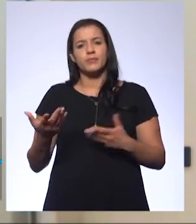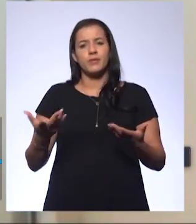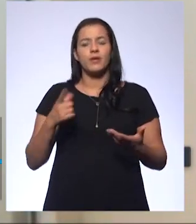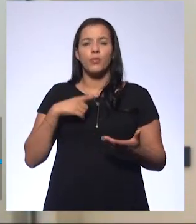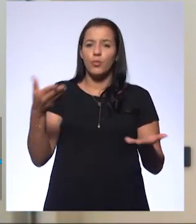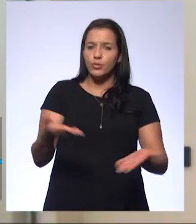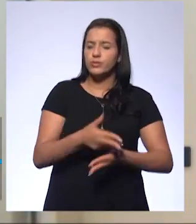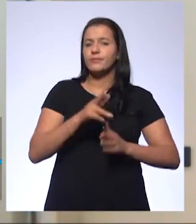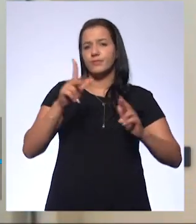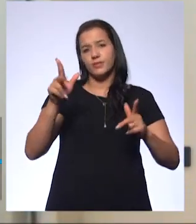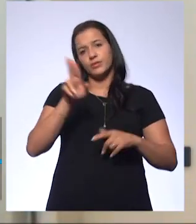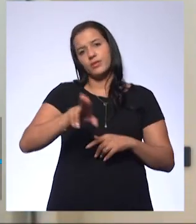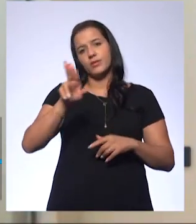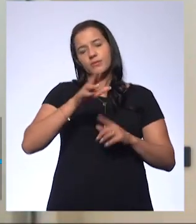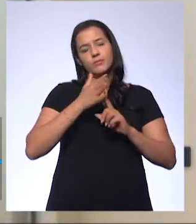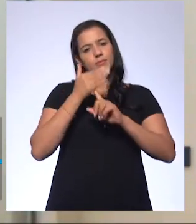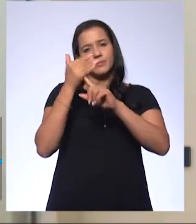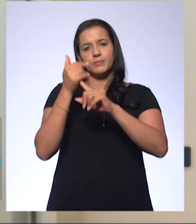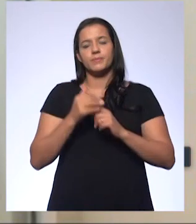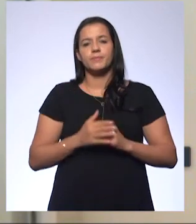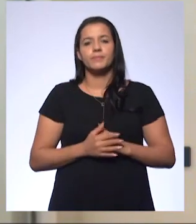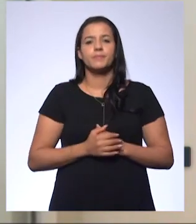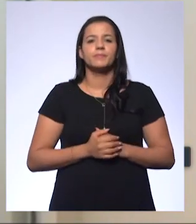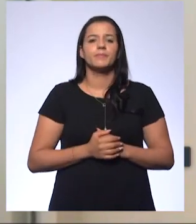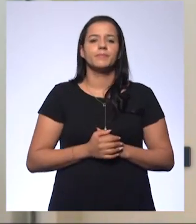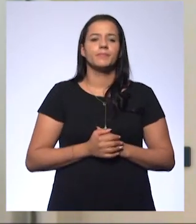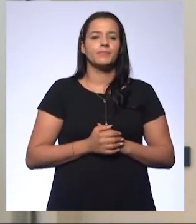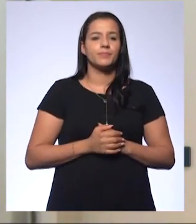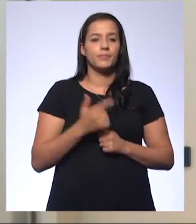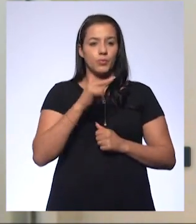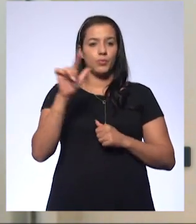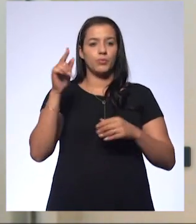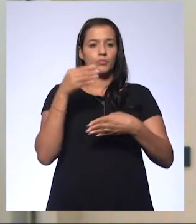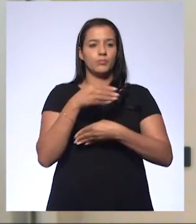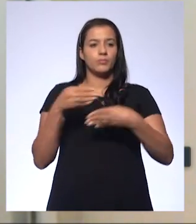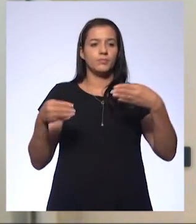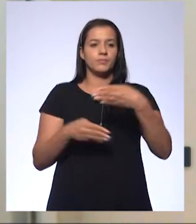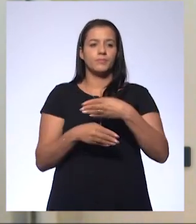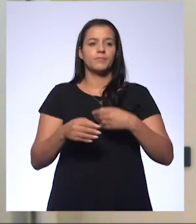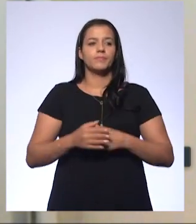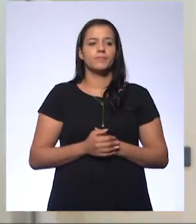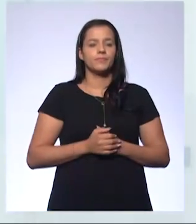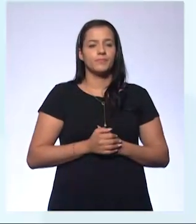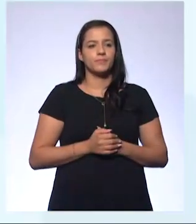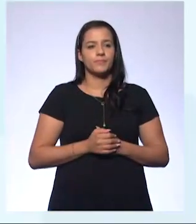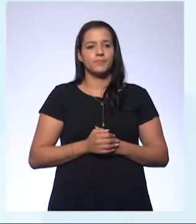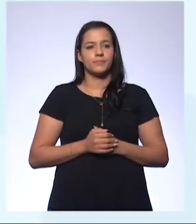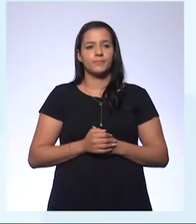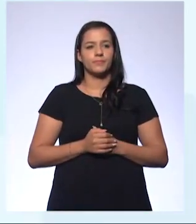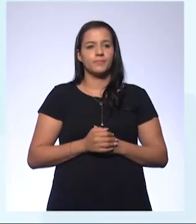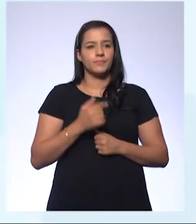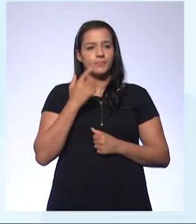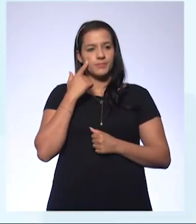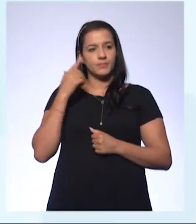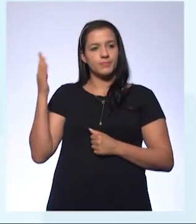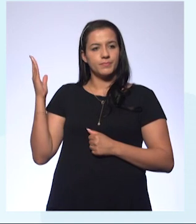mãos, com a tecnologia que ele tem em mãos. Hoje, os estudos que os cientistas fazem são completamente diferentes dos estudos que um cientista